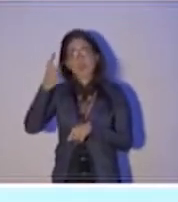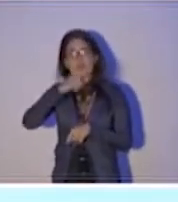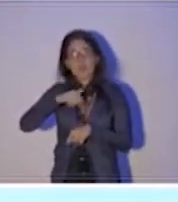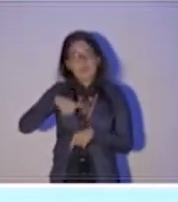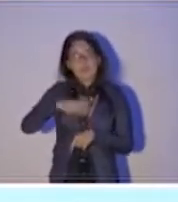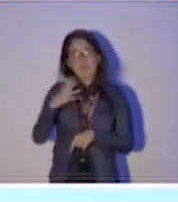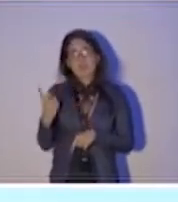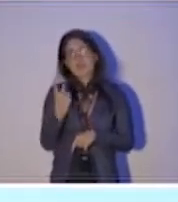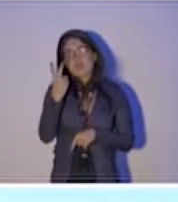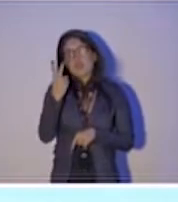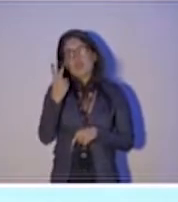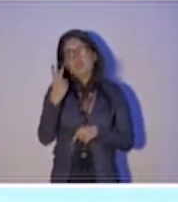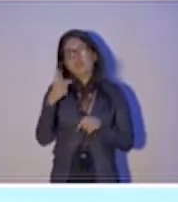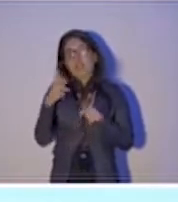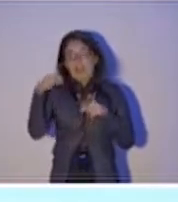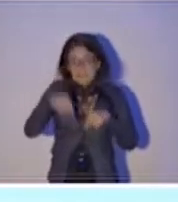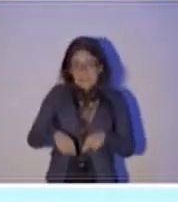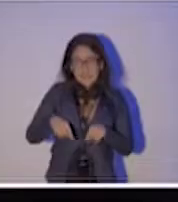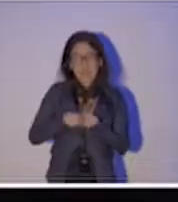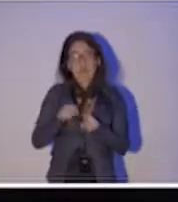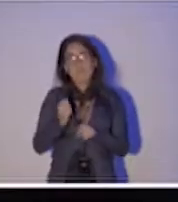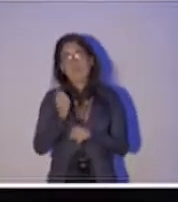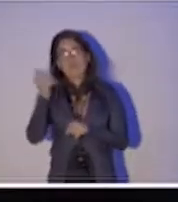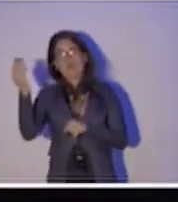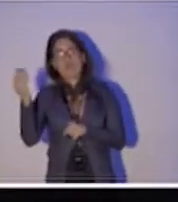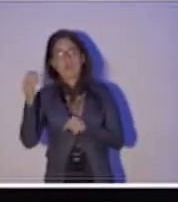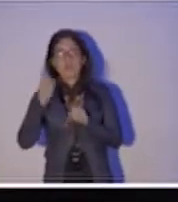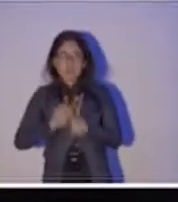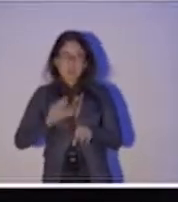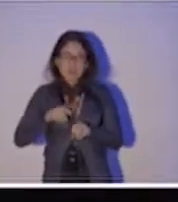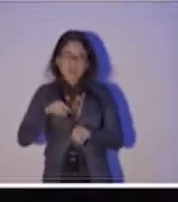torne melhor cada dia mais.